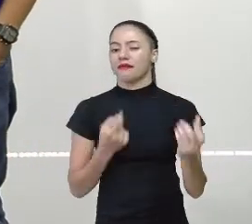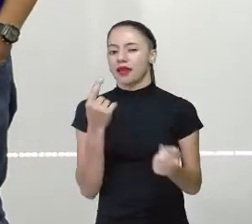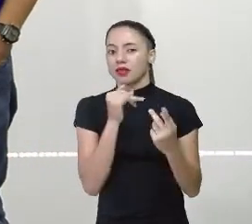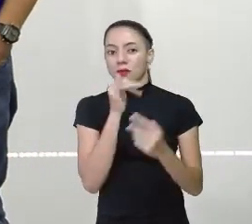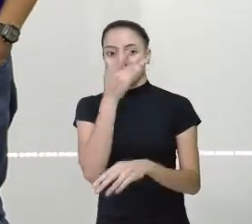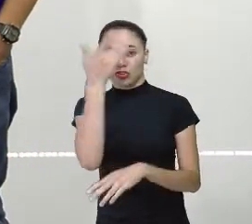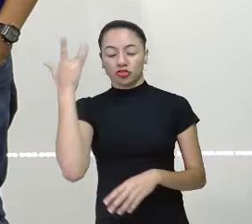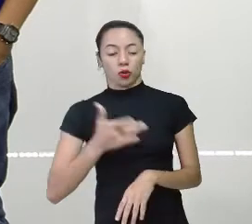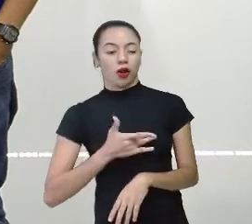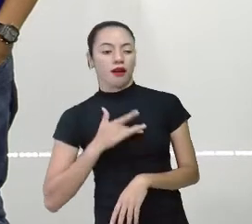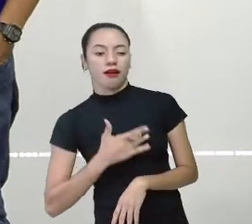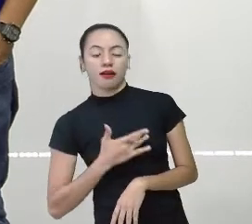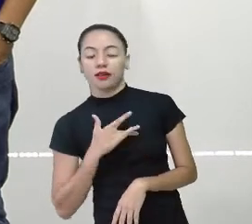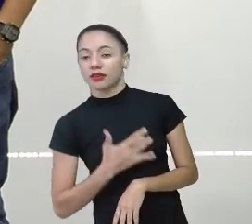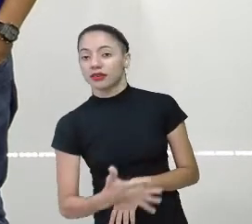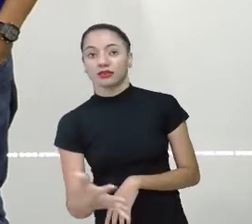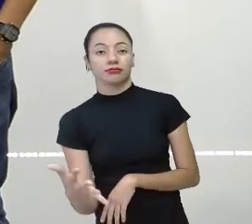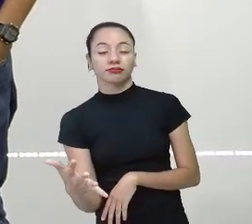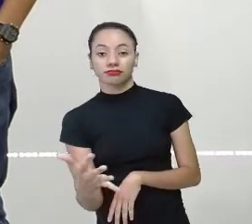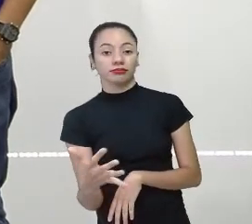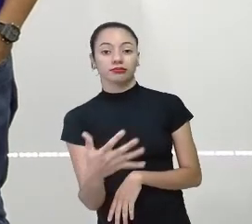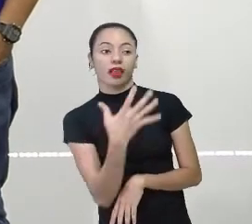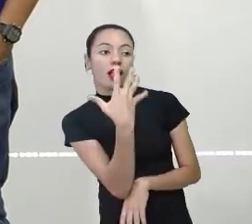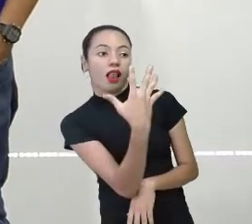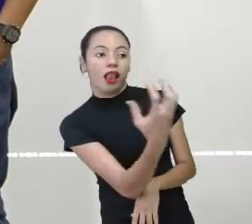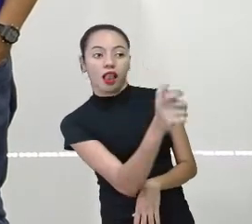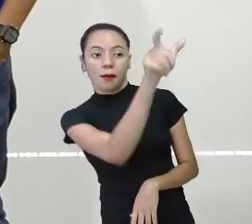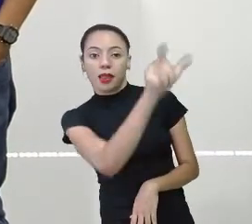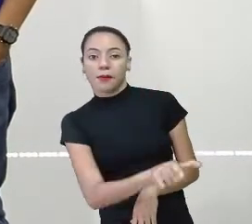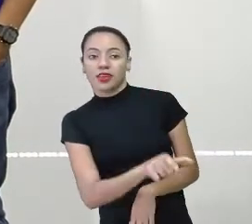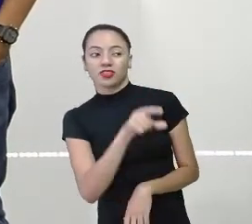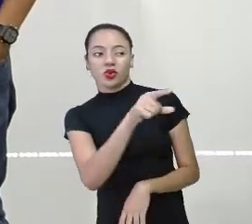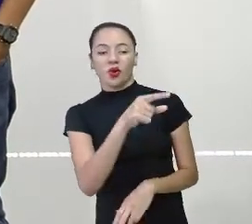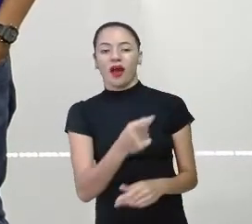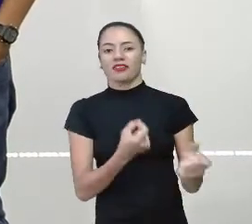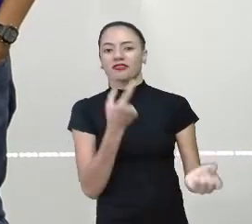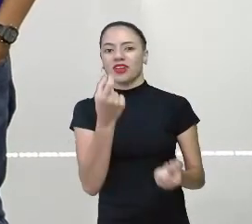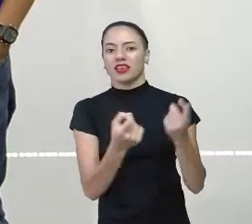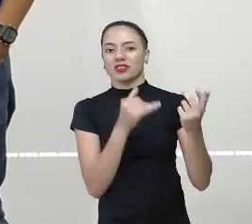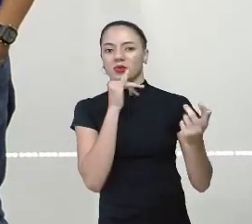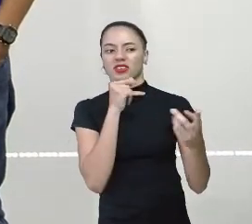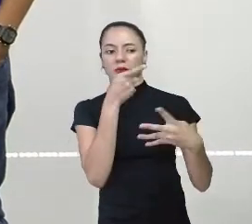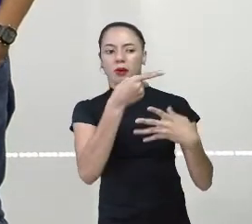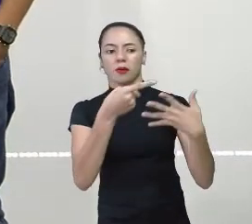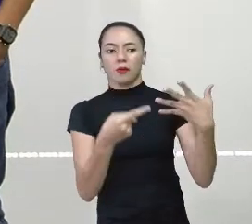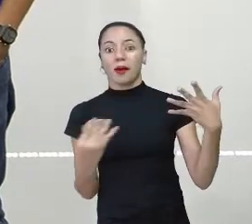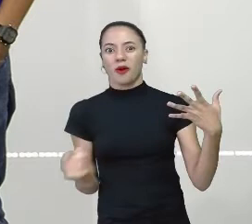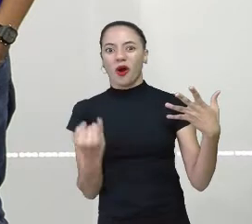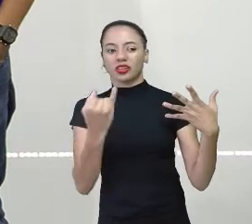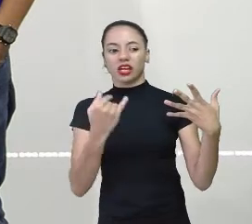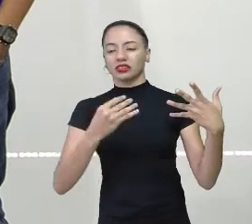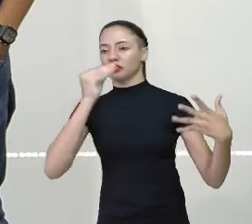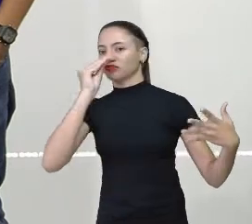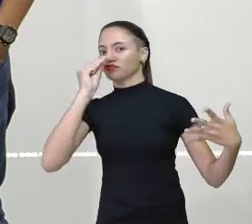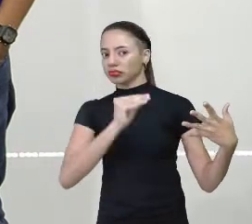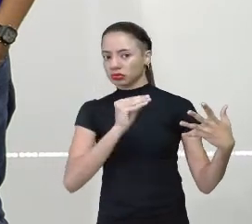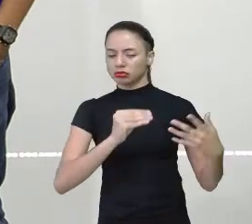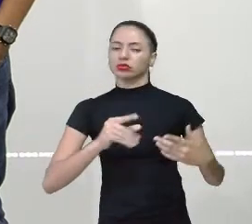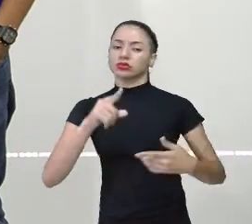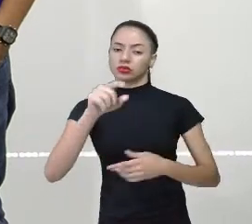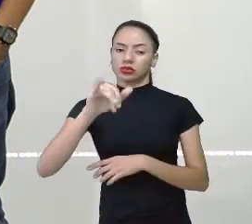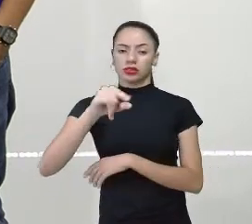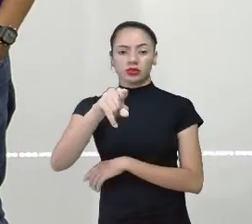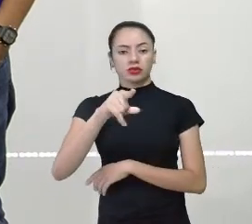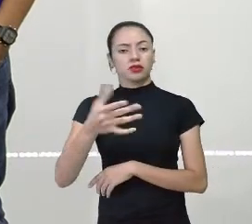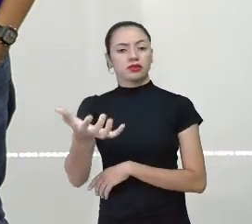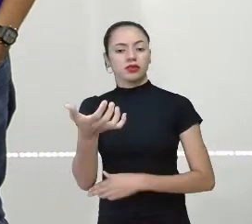alguém, está encantada, né? E deixa passar pontos como esse que são importantes. Se você quiser construir uma relação com